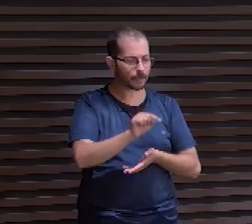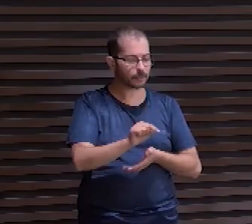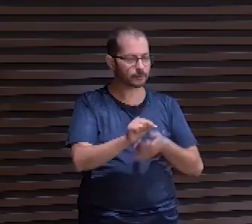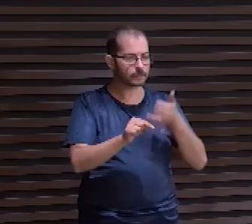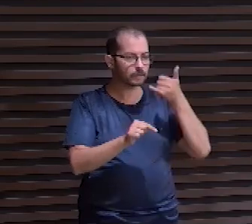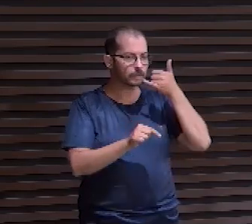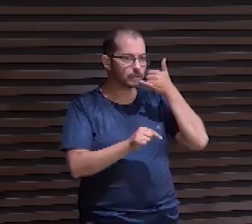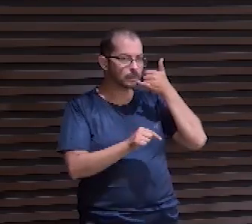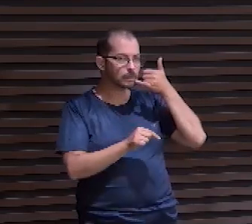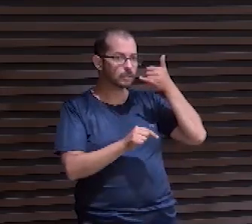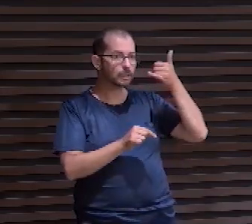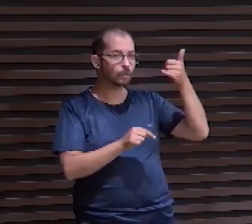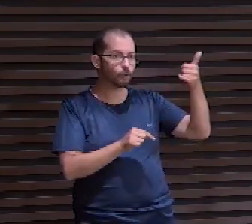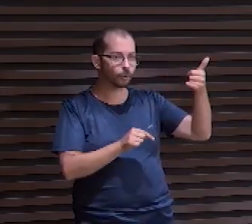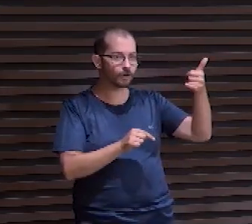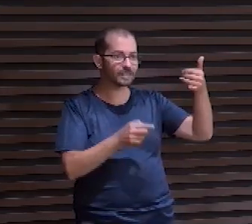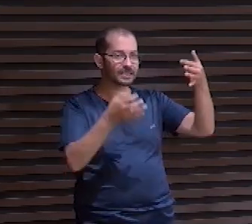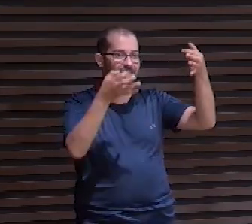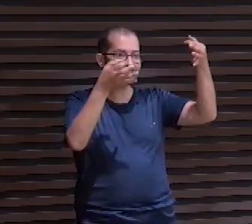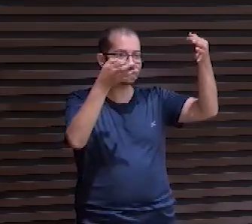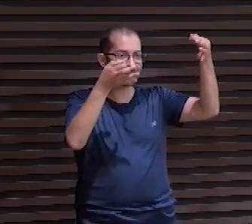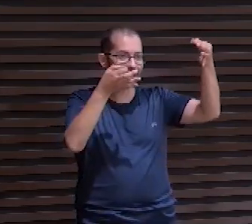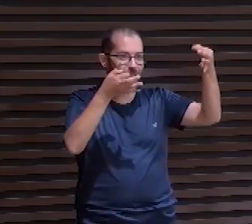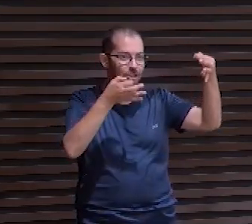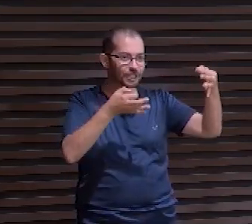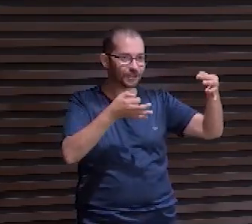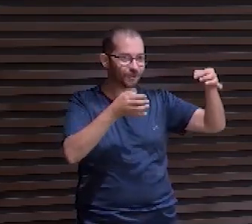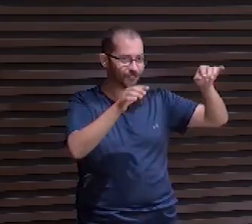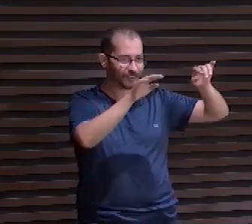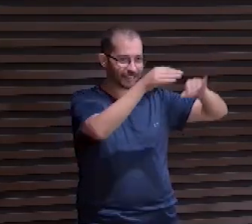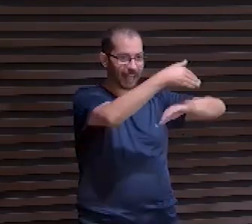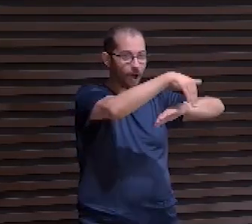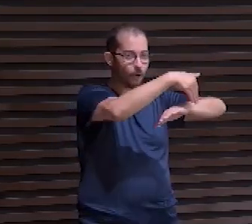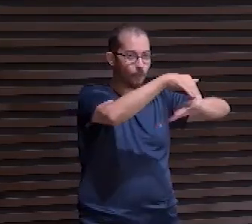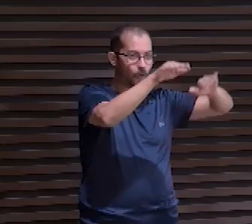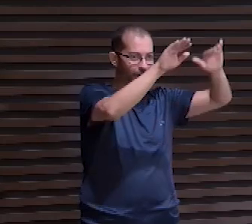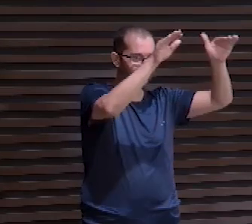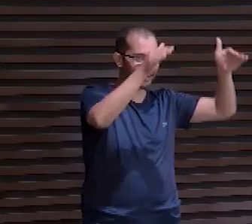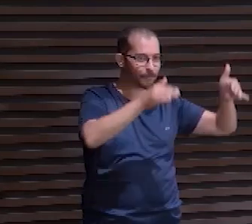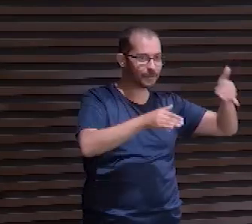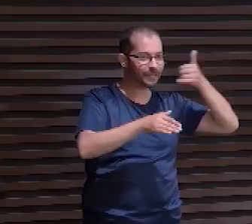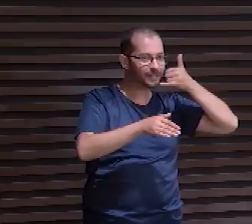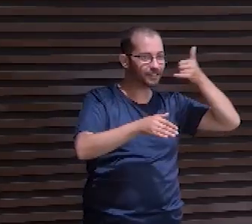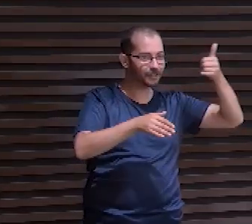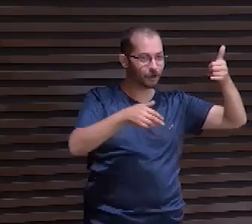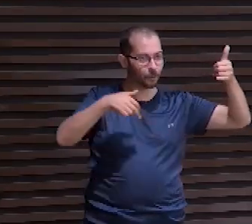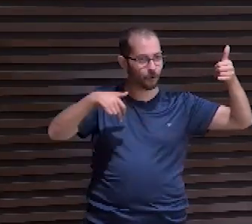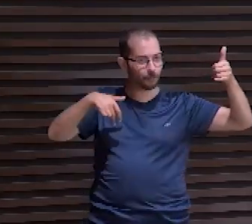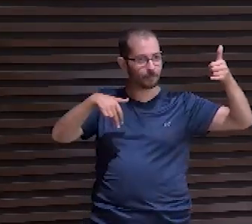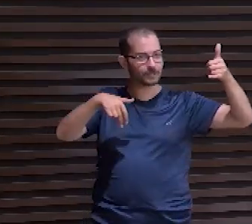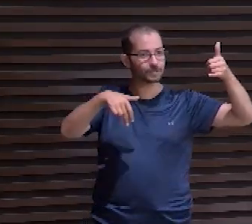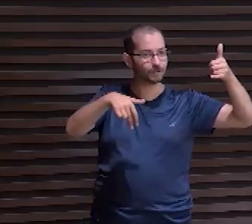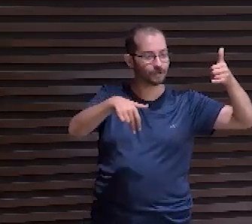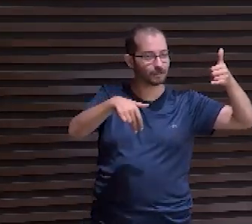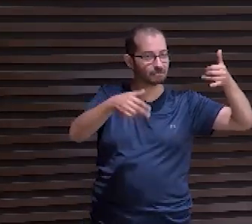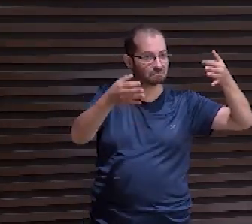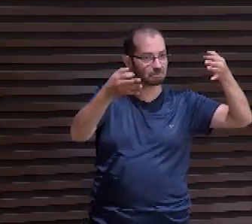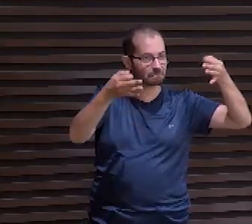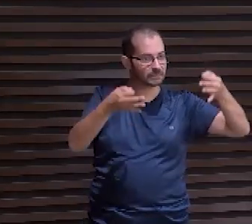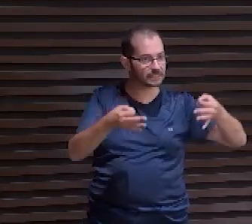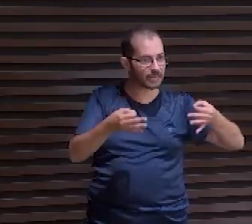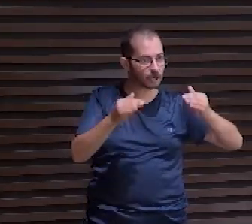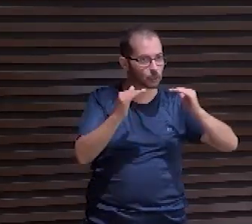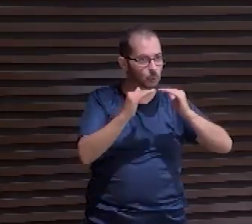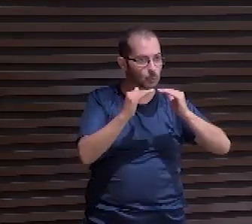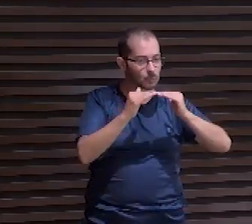Concluí que valia a pena tentar. E valeu. Não consigo acreditar que estou falando